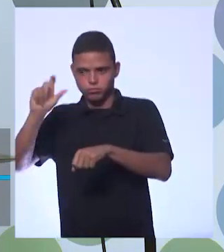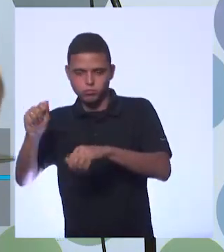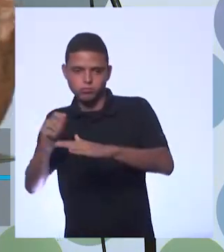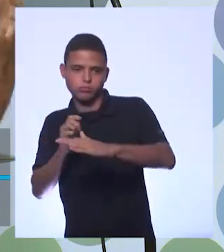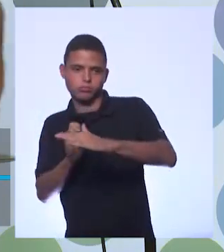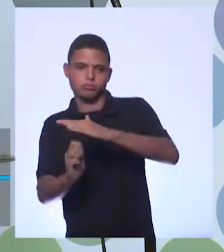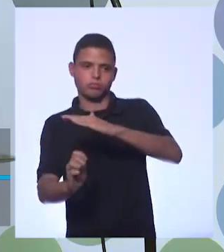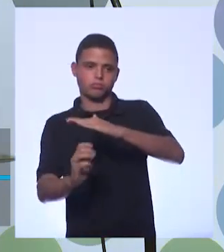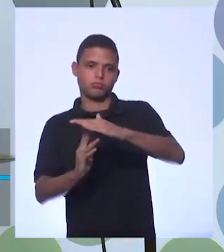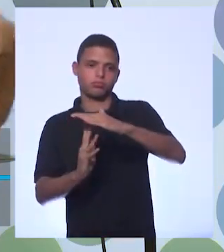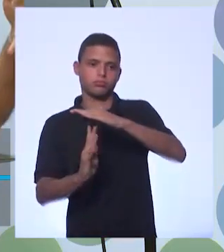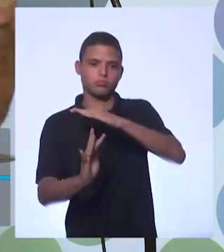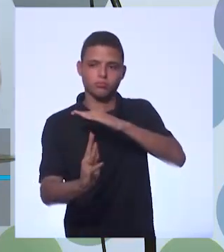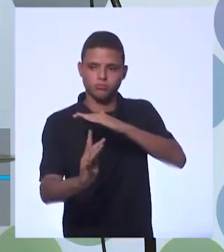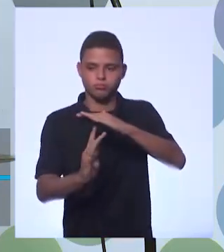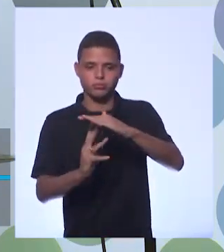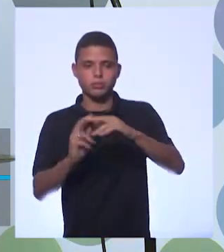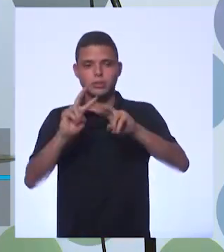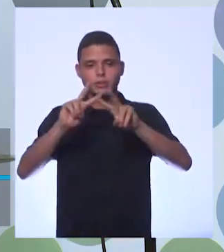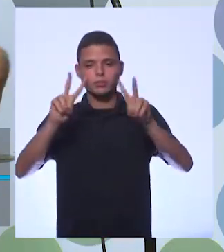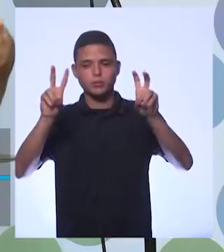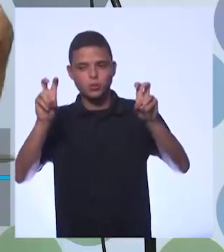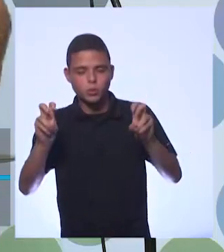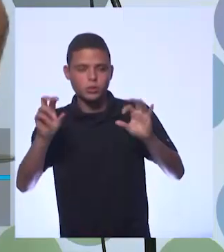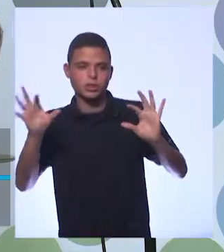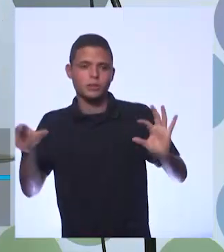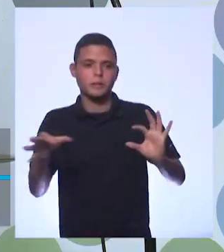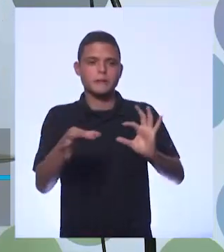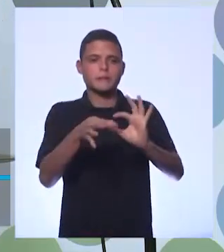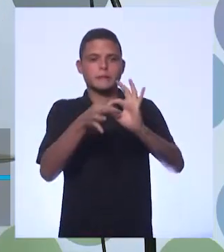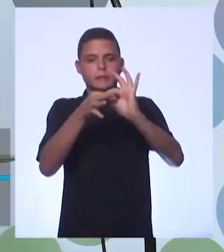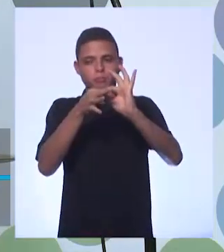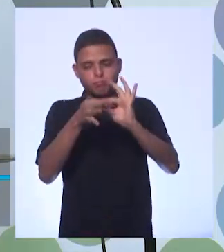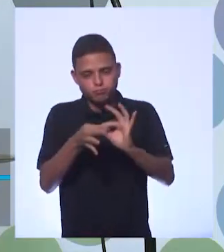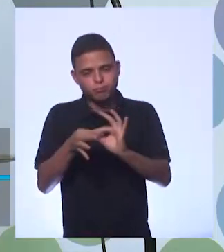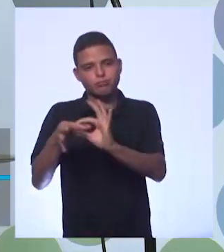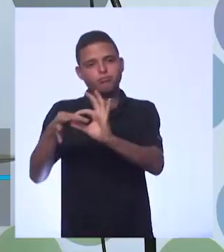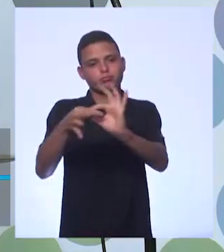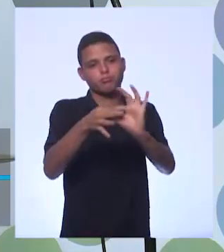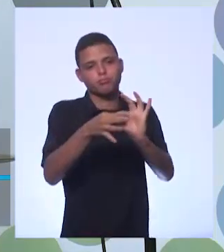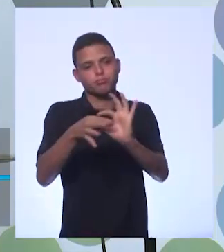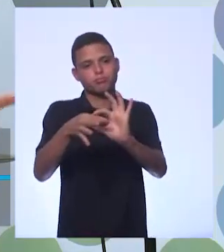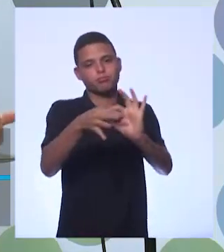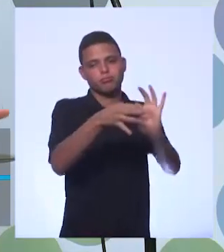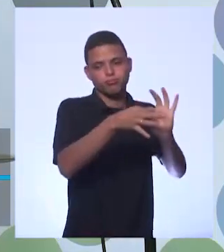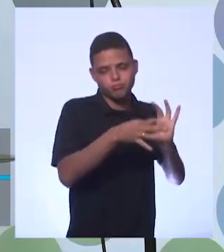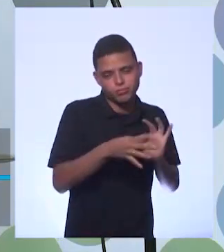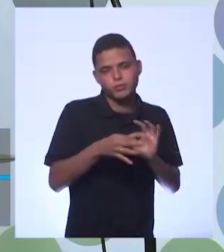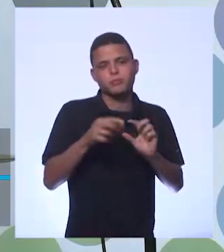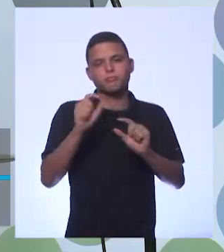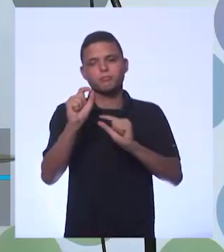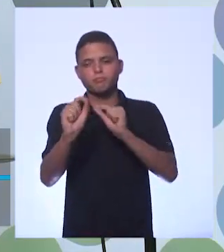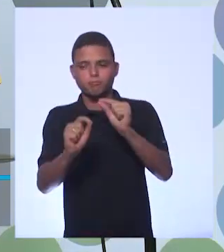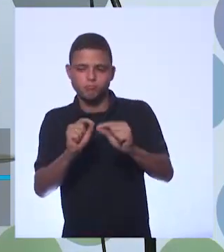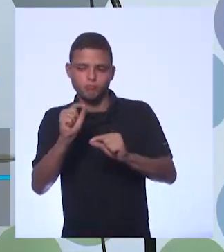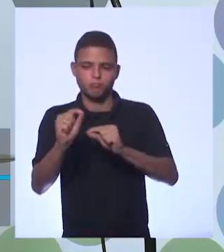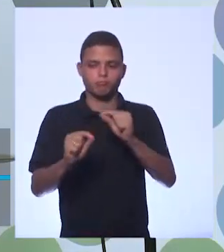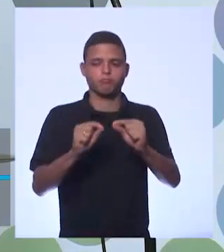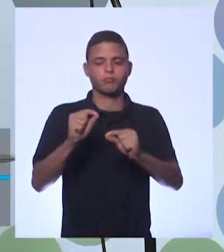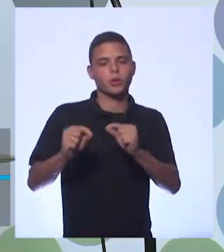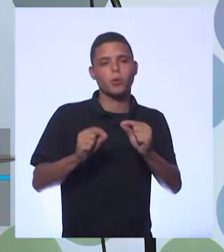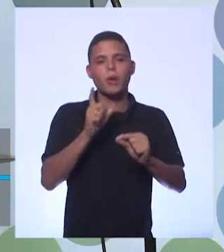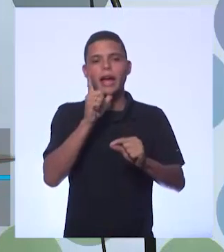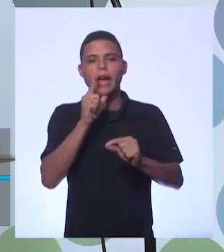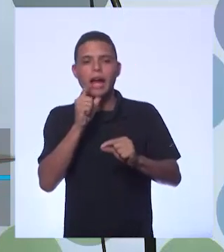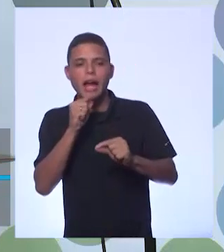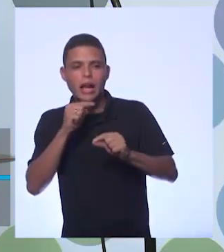os temas eles estão se encontrando, né? Eu estou falando aqui também da diáspora do Atlântico Negro. E eu estou dizendo